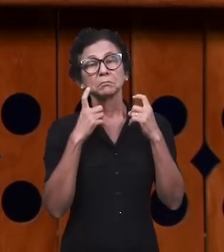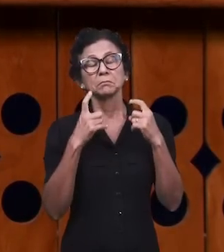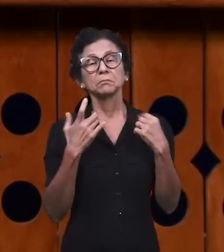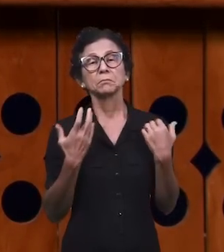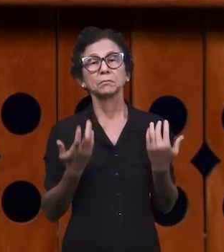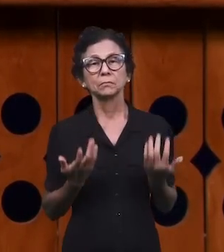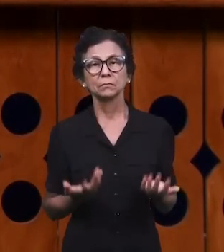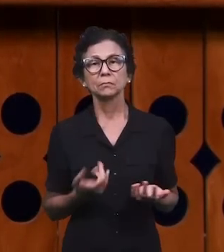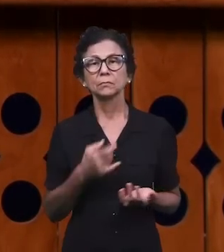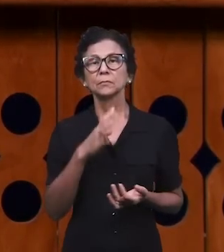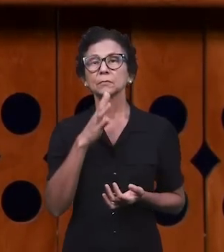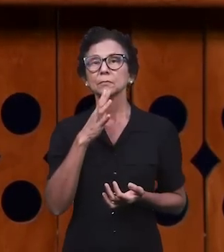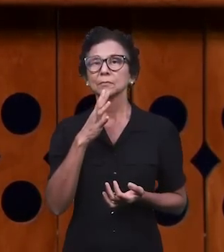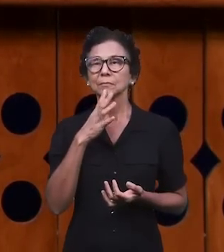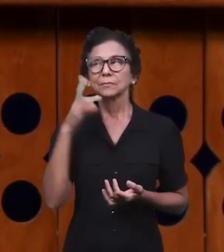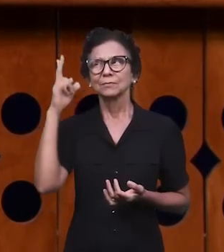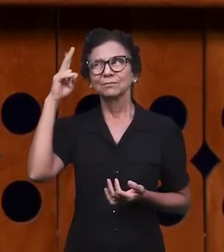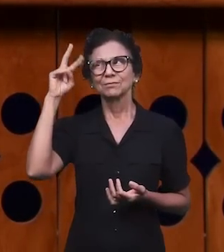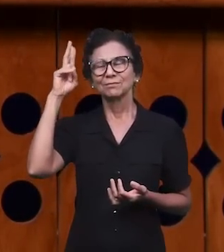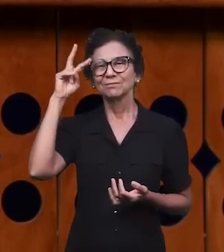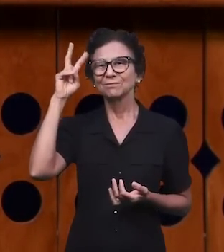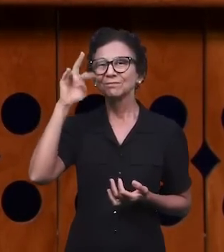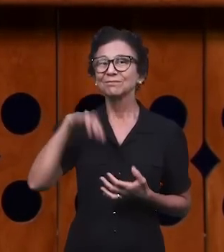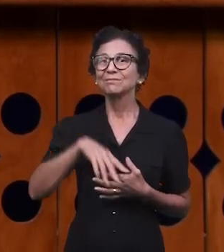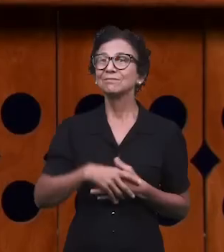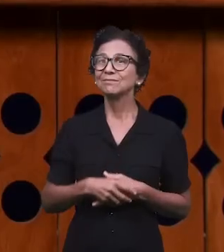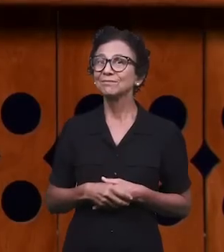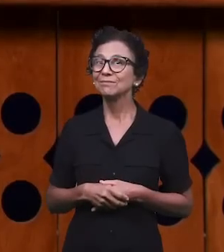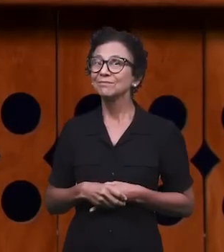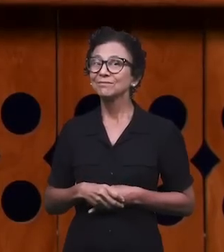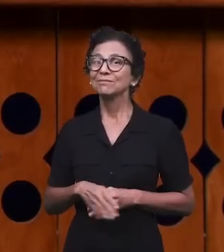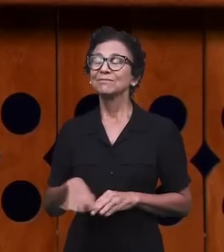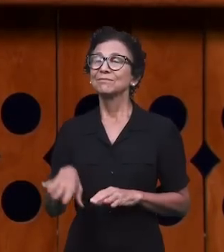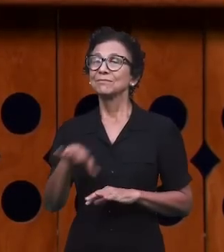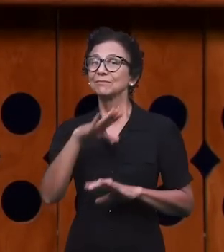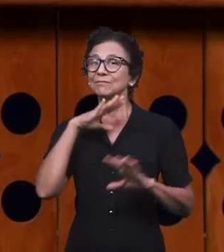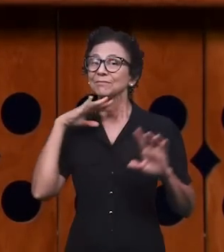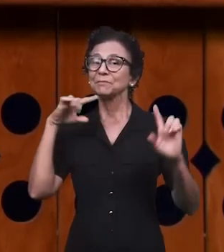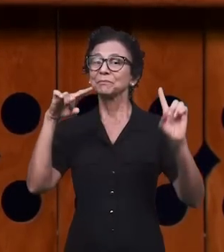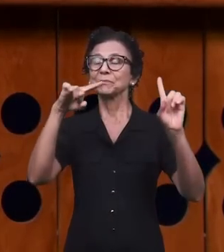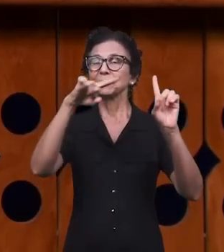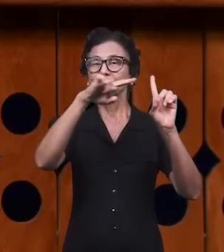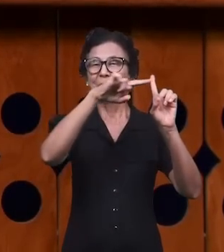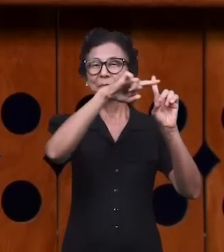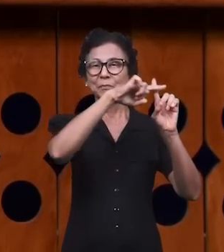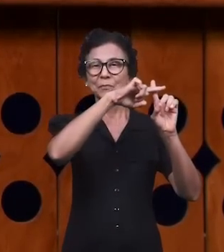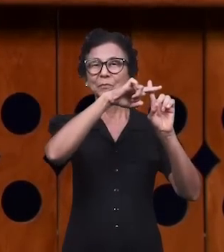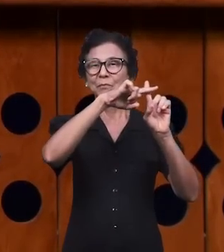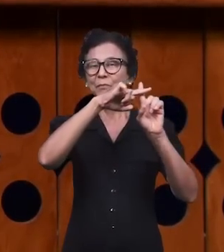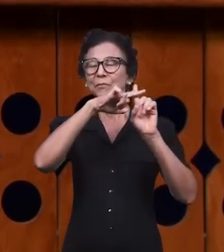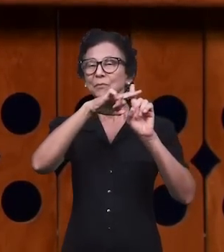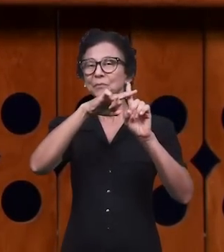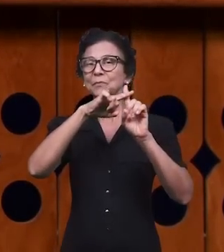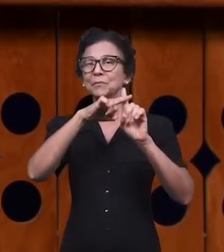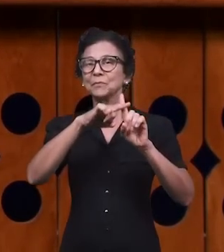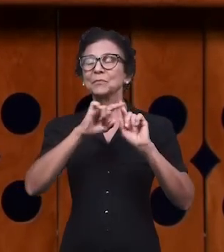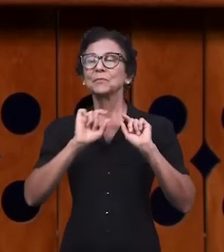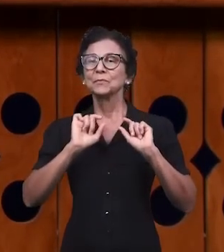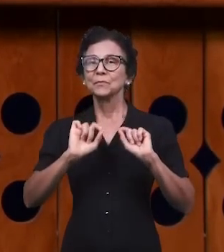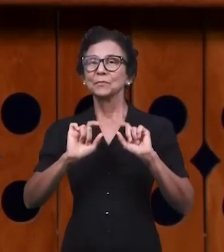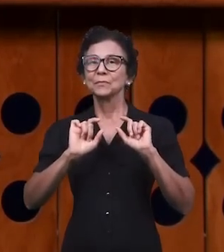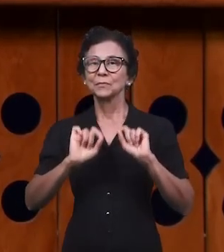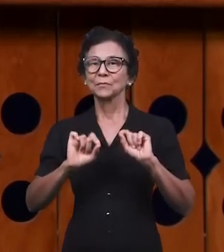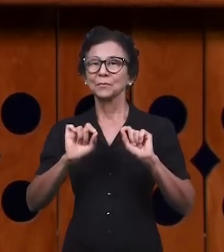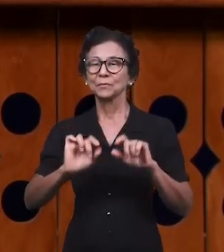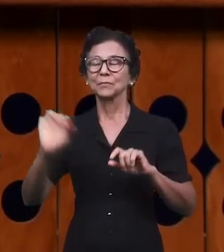é conhecer essa história de que a cruz do Calvário foi um golpe do Espírito de Deus para que